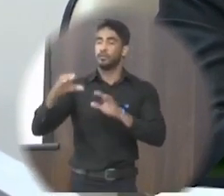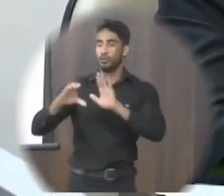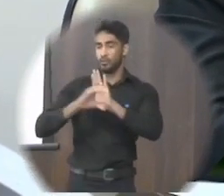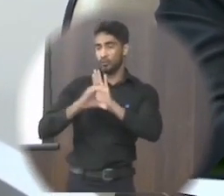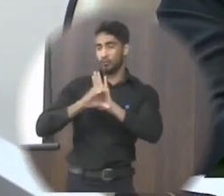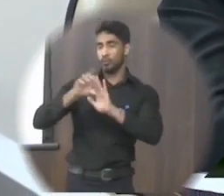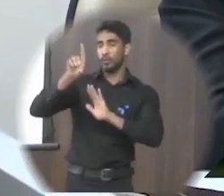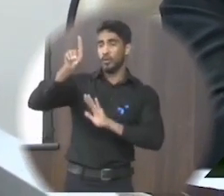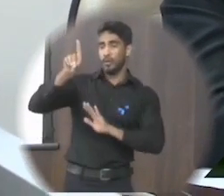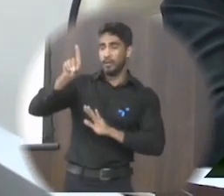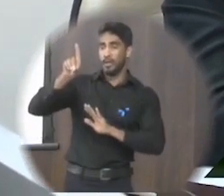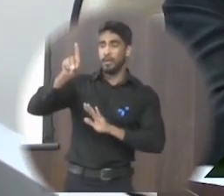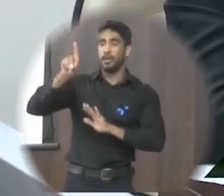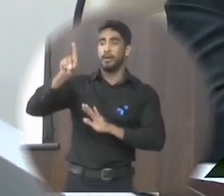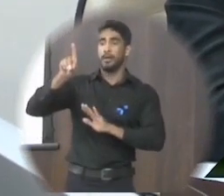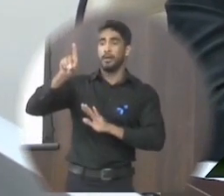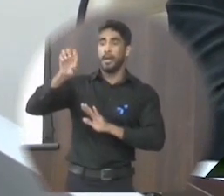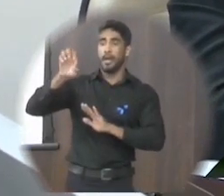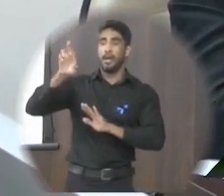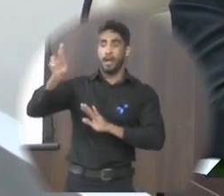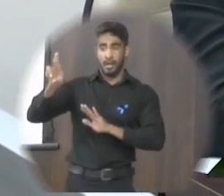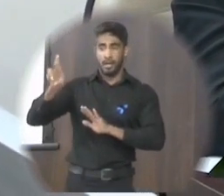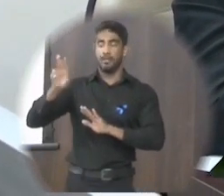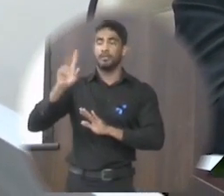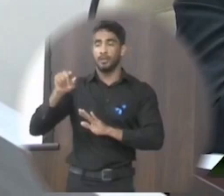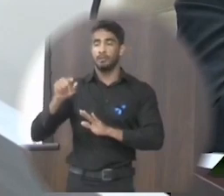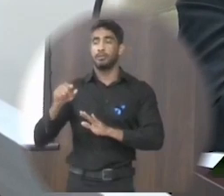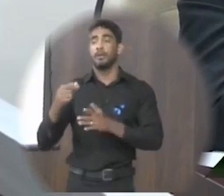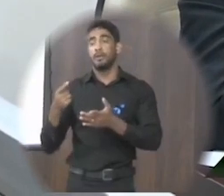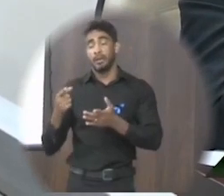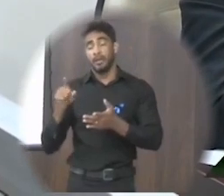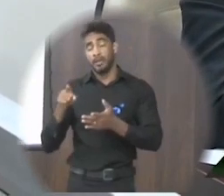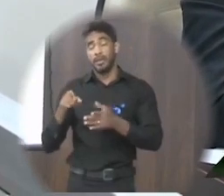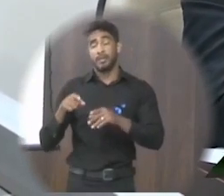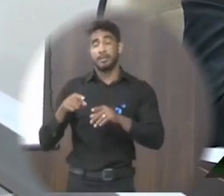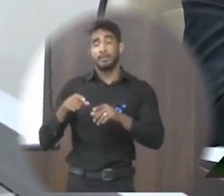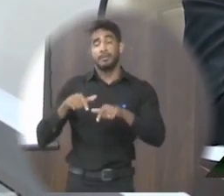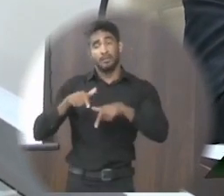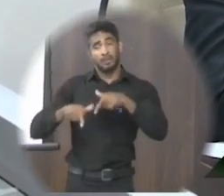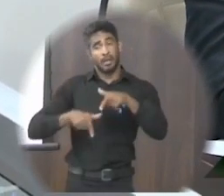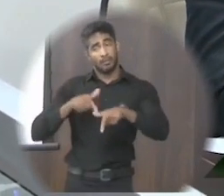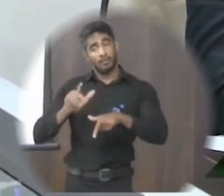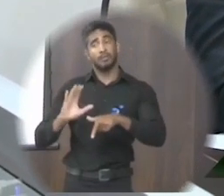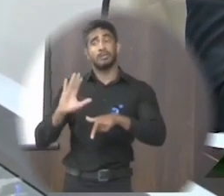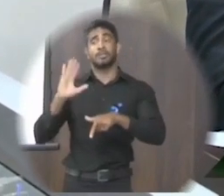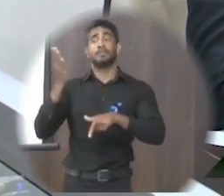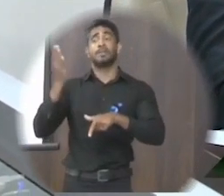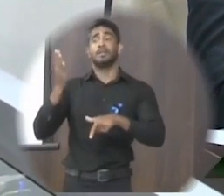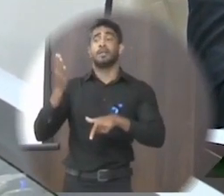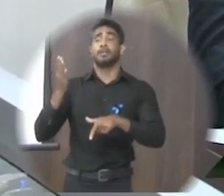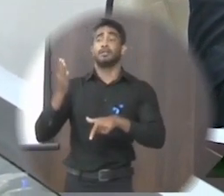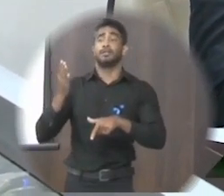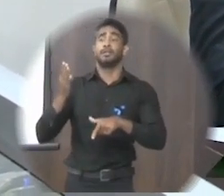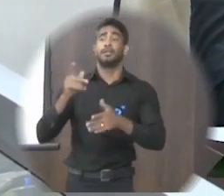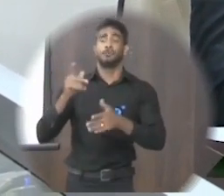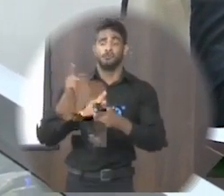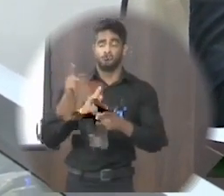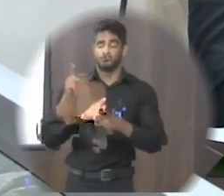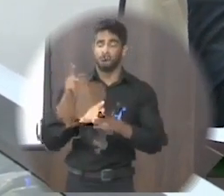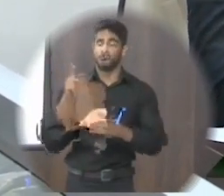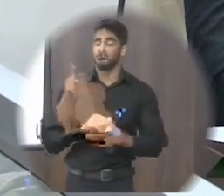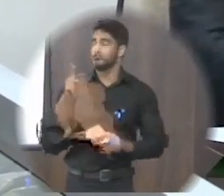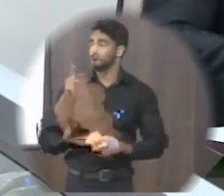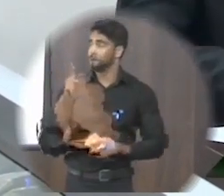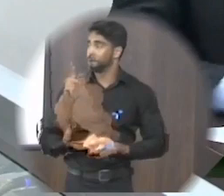DR, a parte direita também. Então seria um paliativo até que essas obras realmente aconteçam, porque assim o pessoal espera e tem pressa.